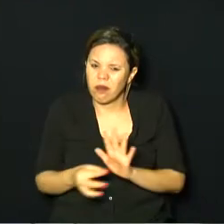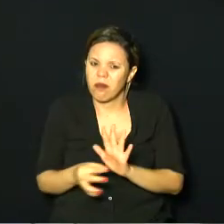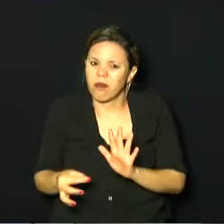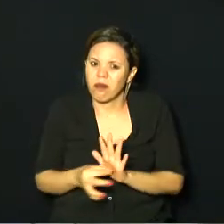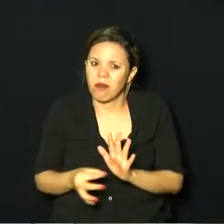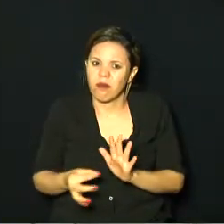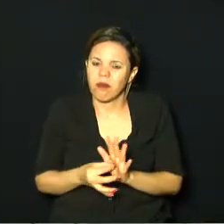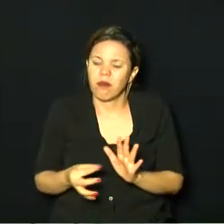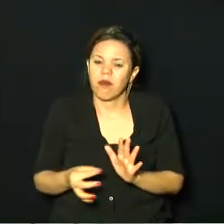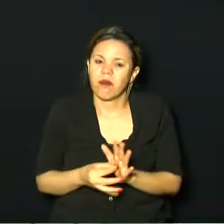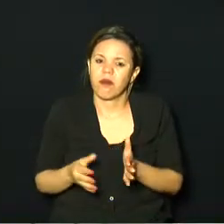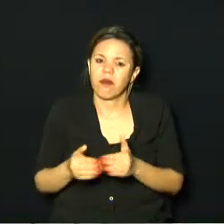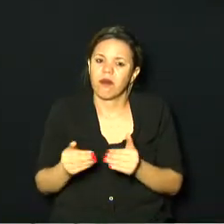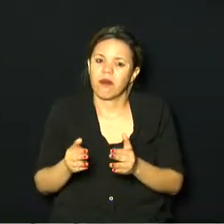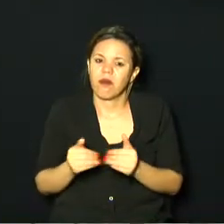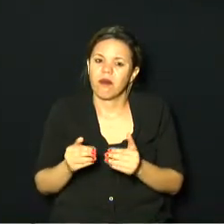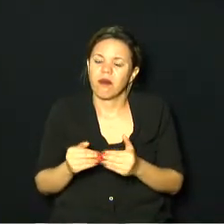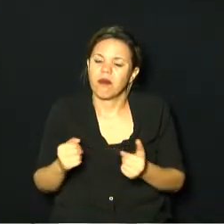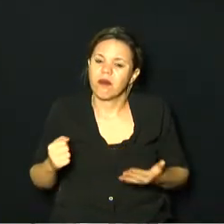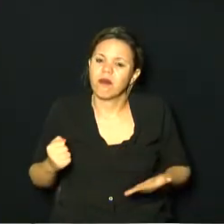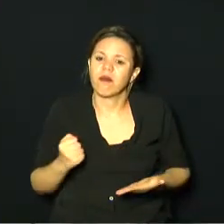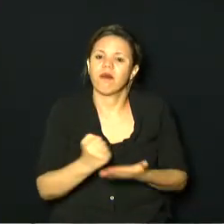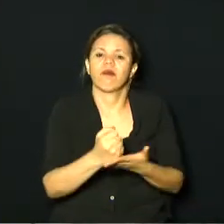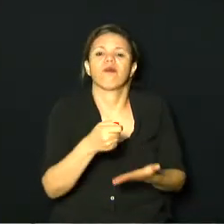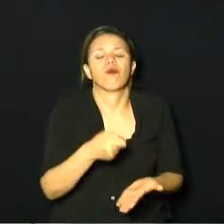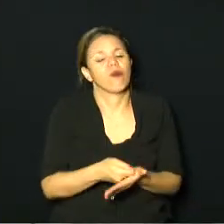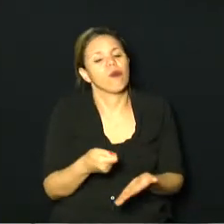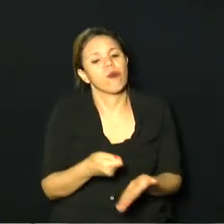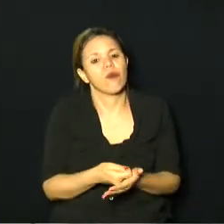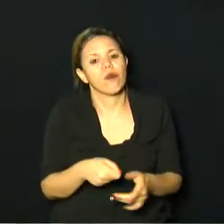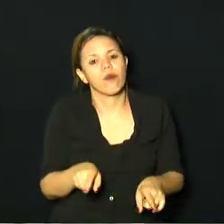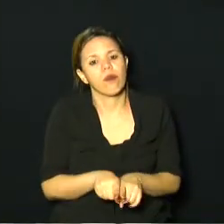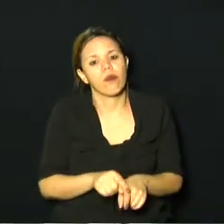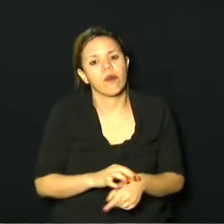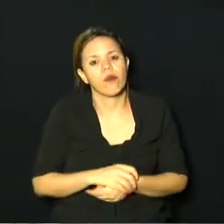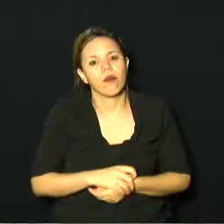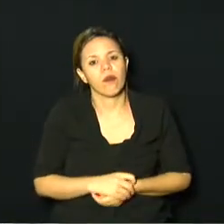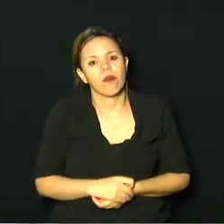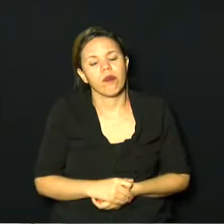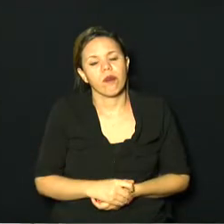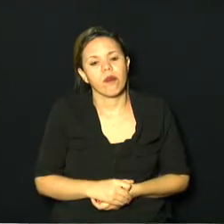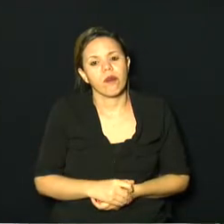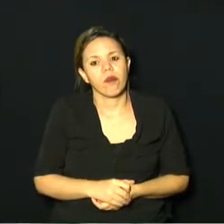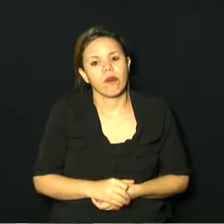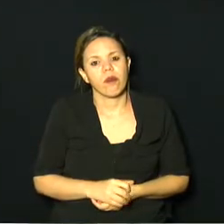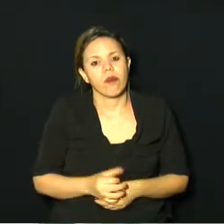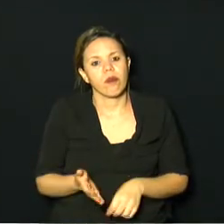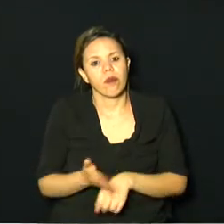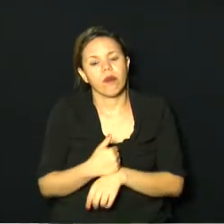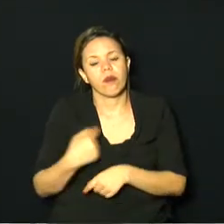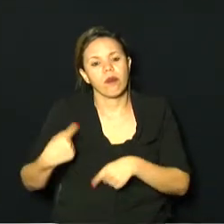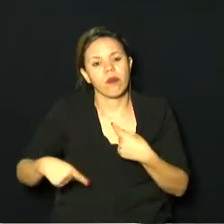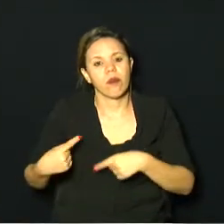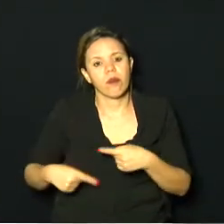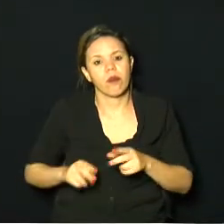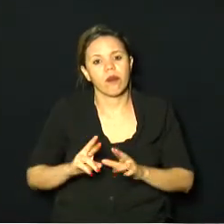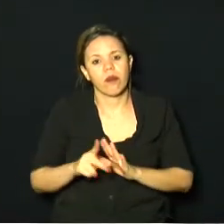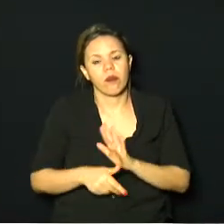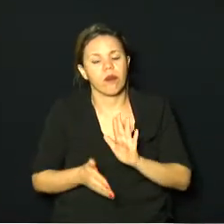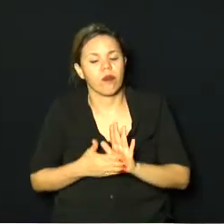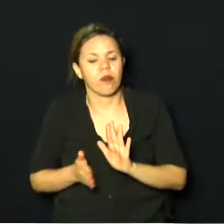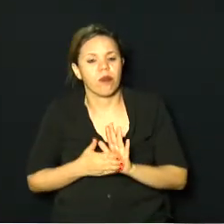de solidariedade e de cobrança. E antes até da gente discutir aqui algumas propostas